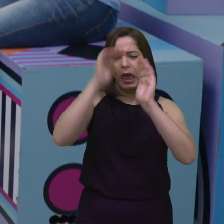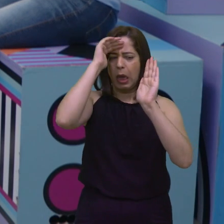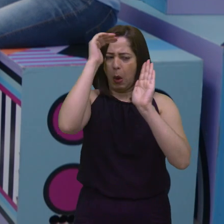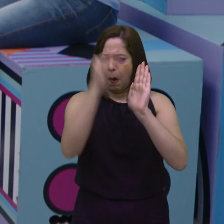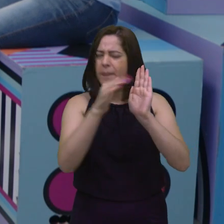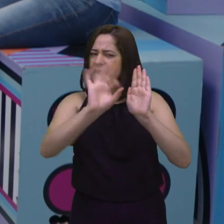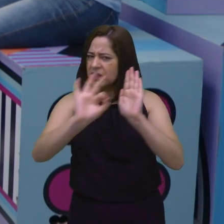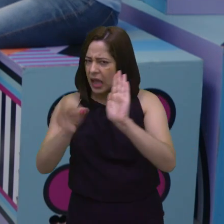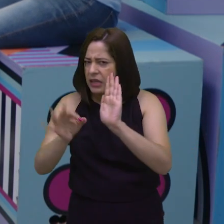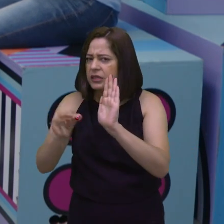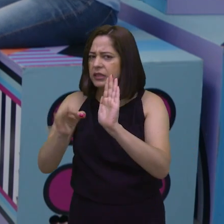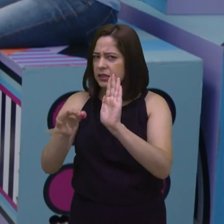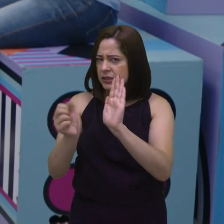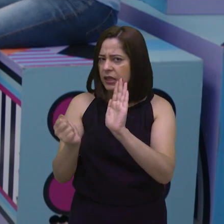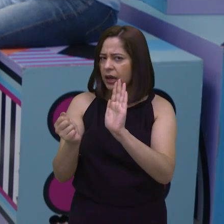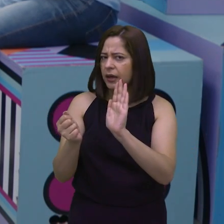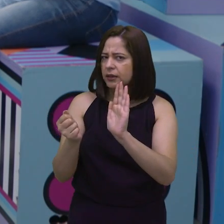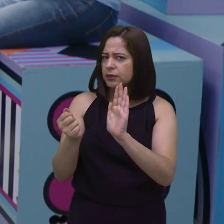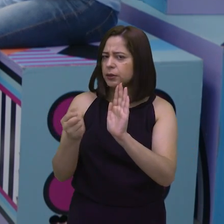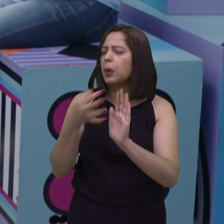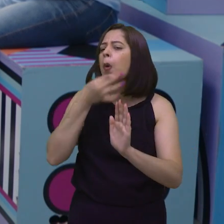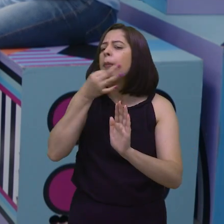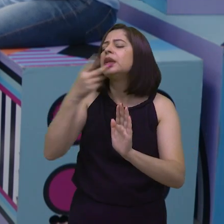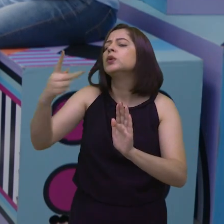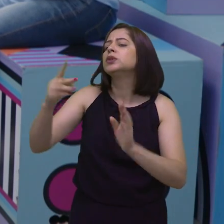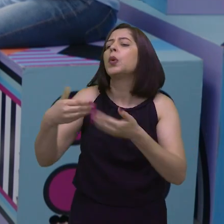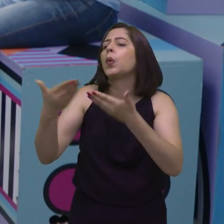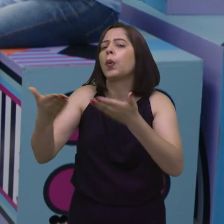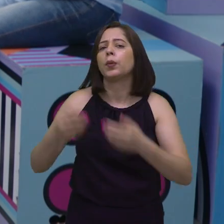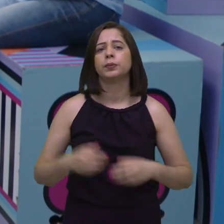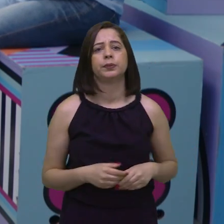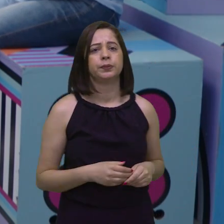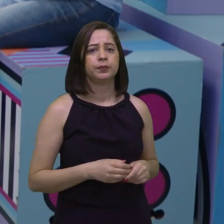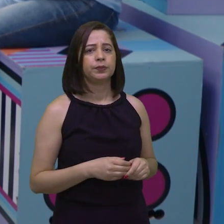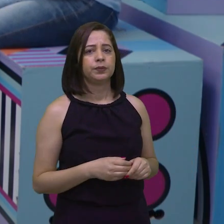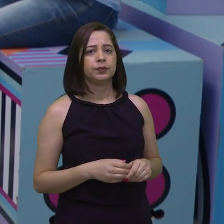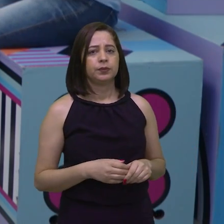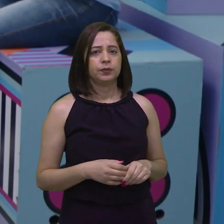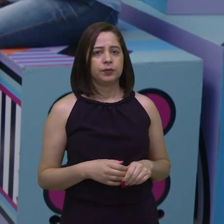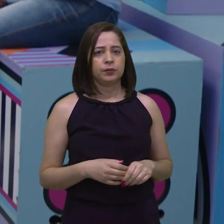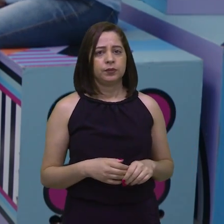vivem essa realidade, conhecem muitas pessoas que vivem também. Como é que é a tua visão, Bárbara? Olha,